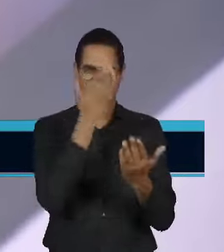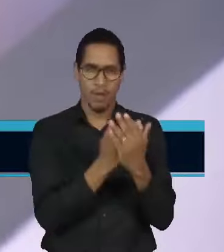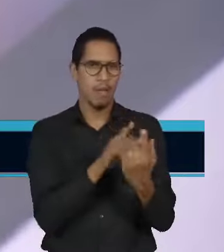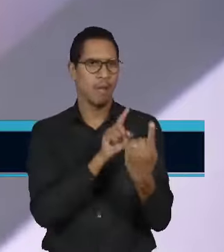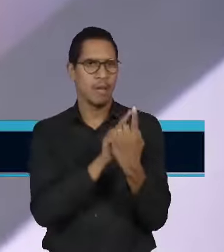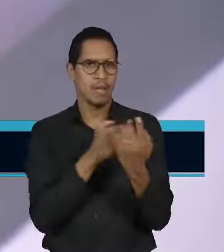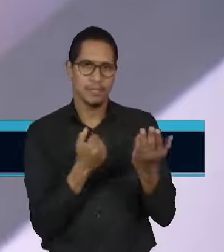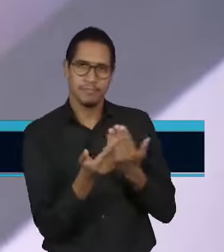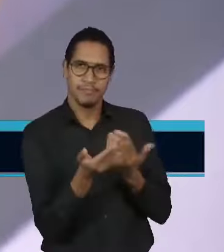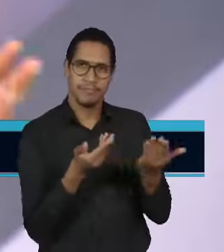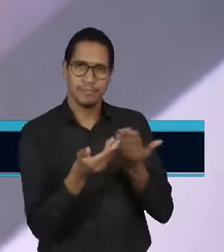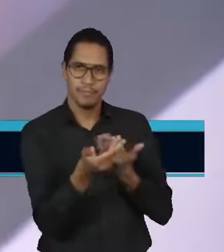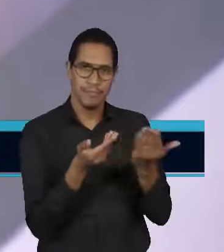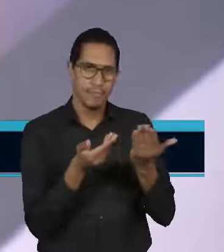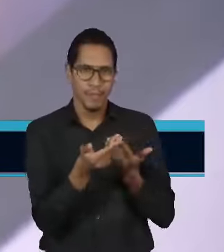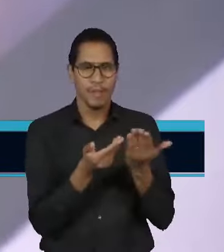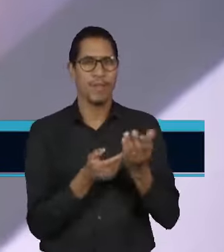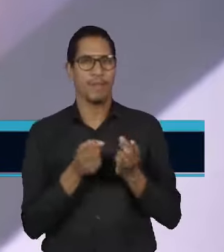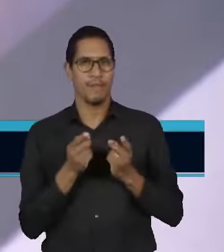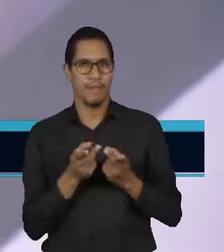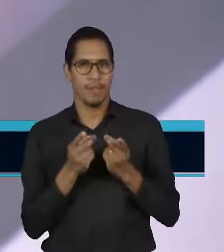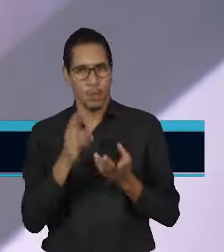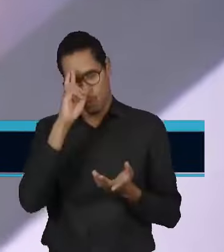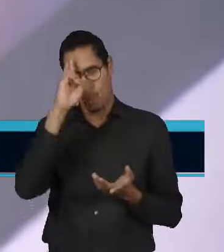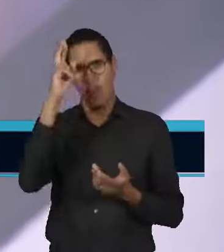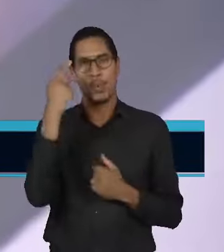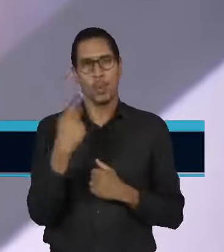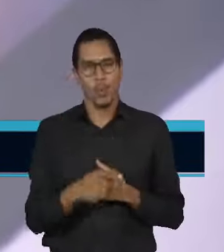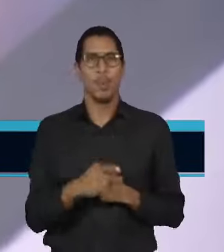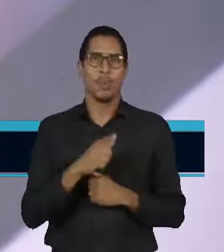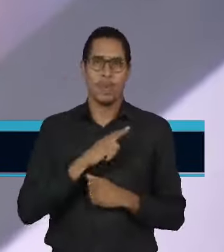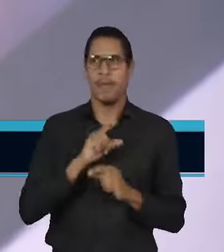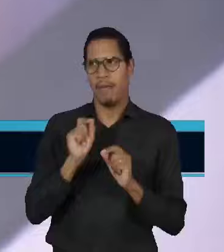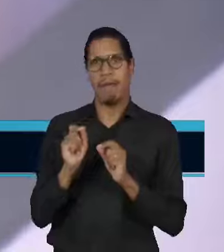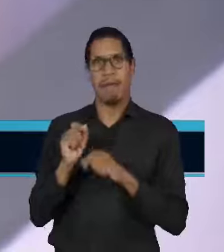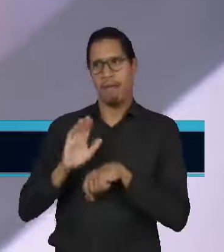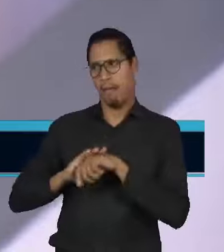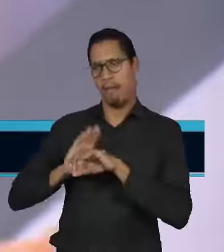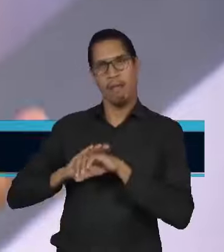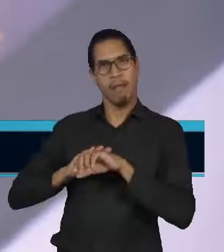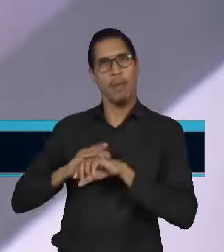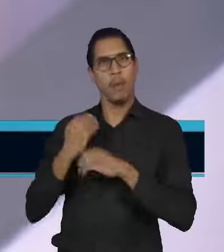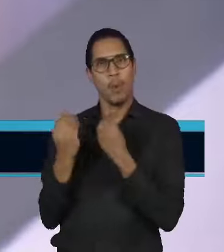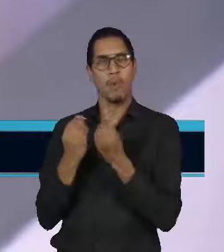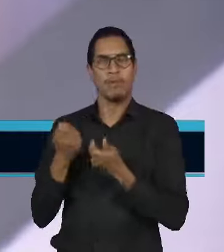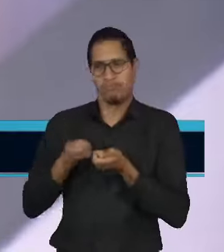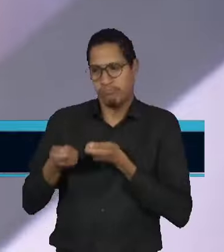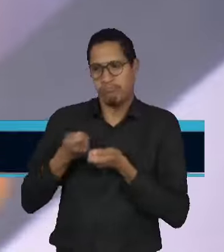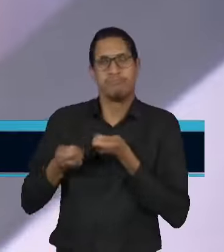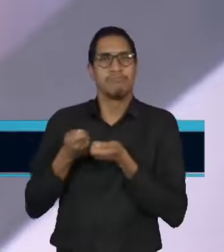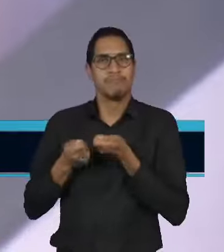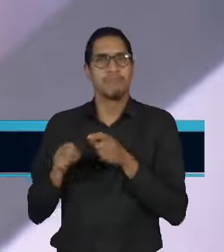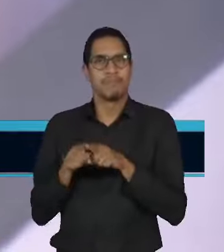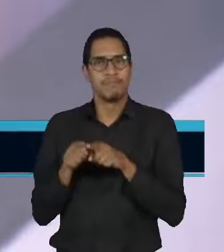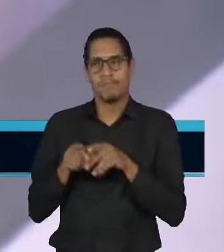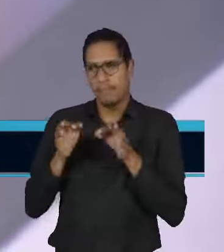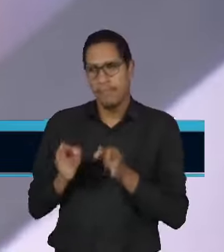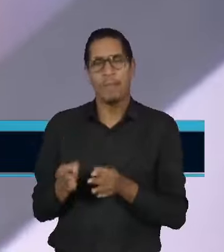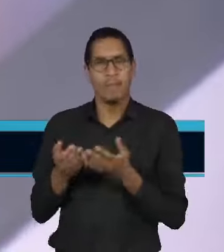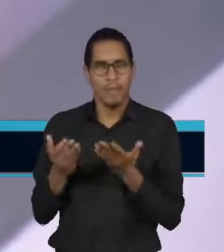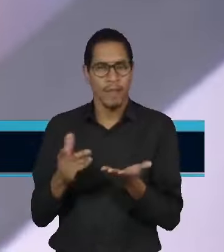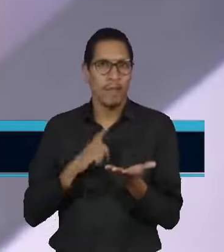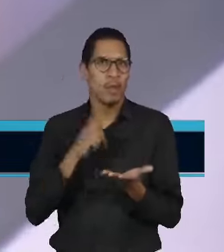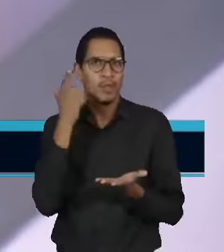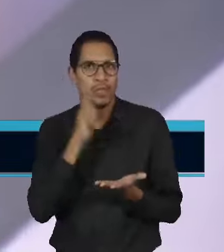e consumidor, consumidor e dono da empresa, há também uma maturidade do negócio com relação a quem gere ele